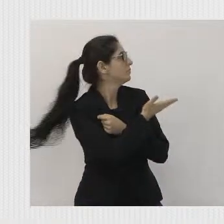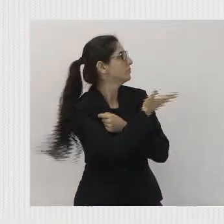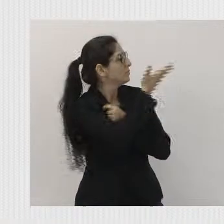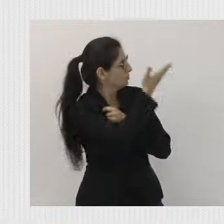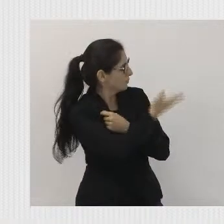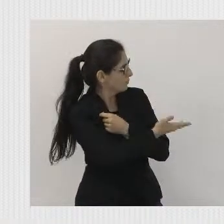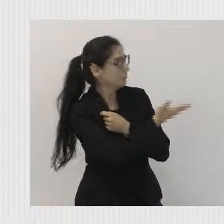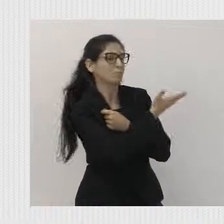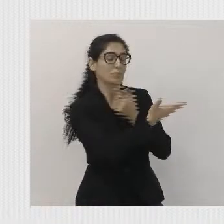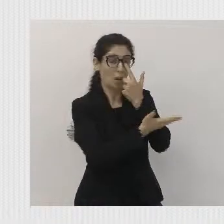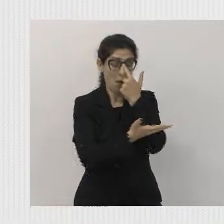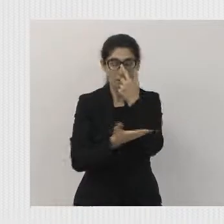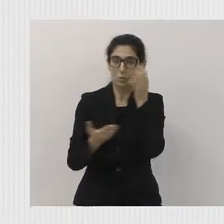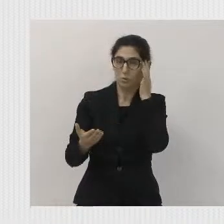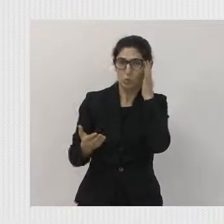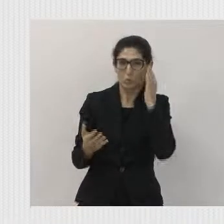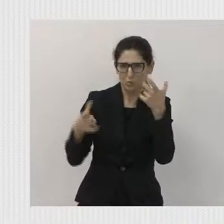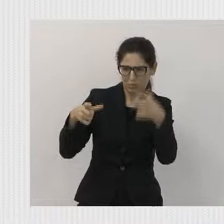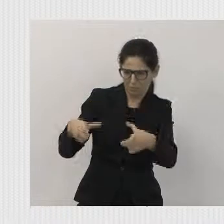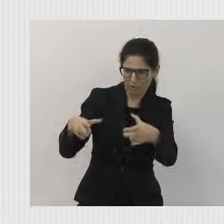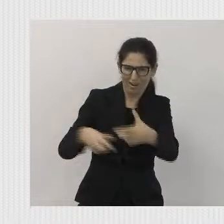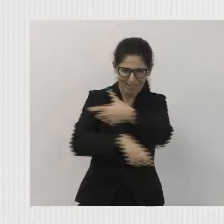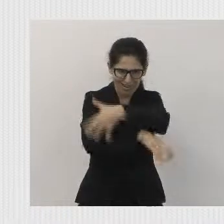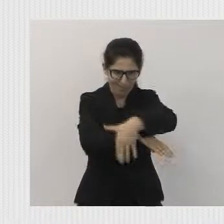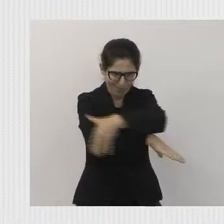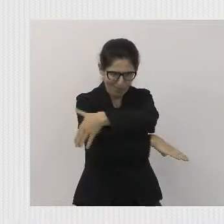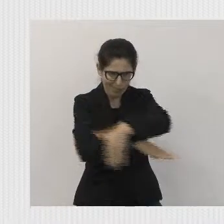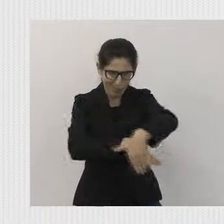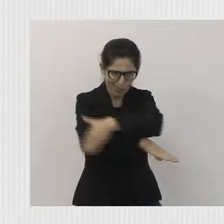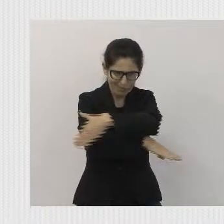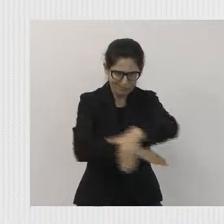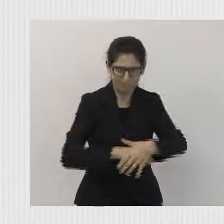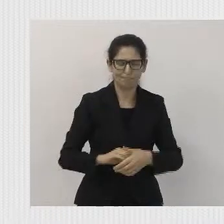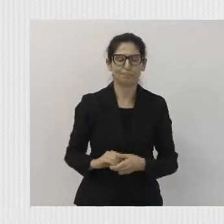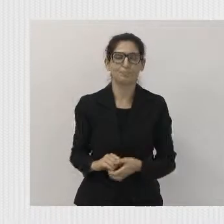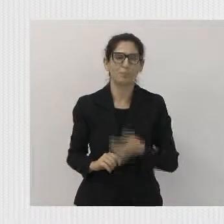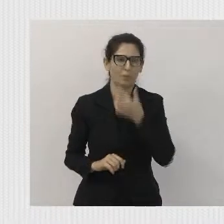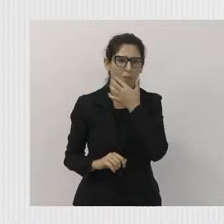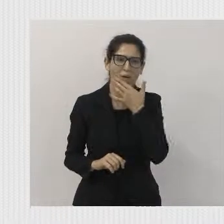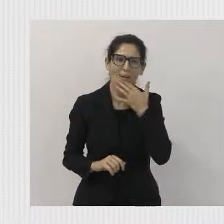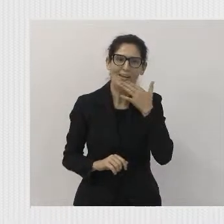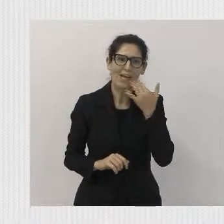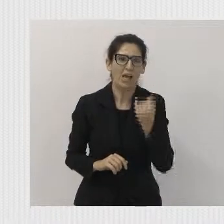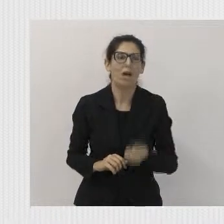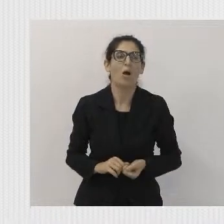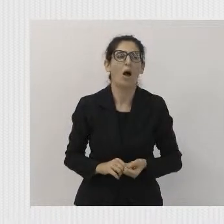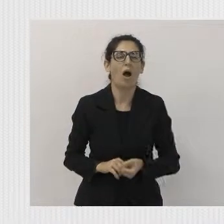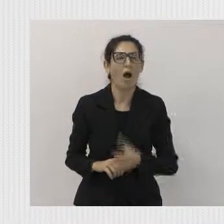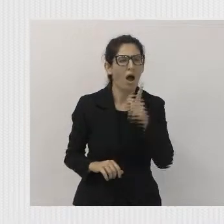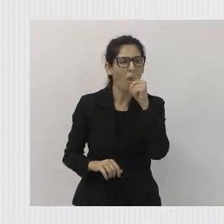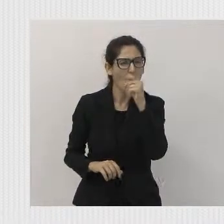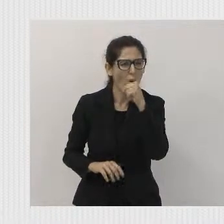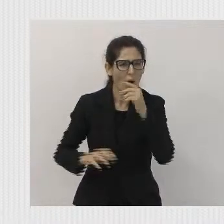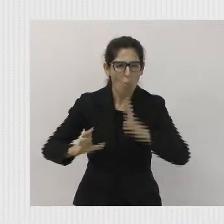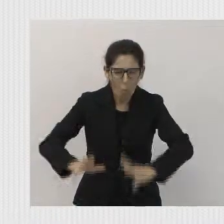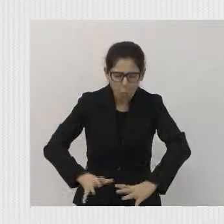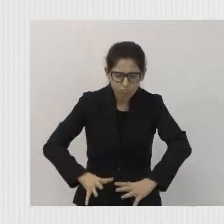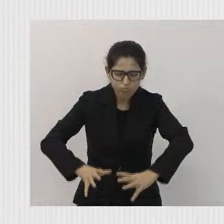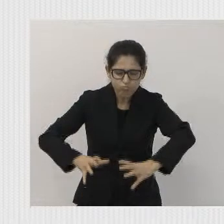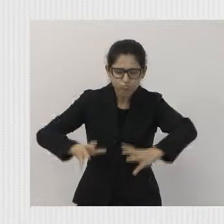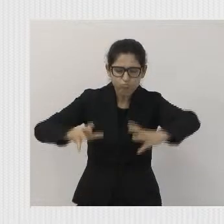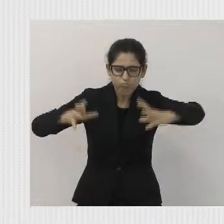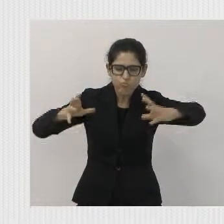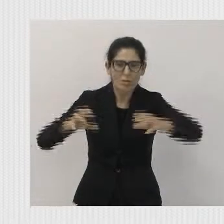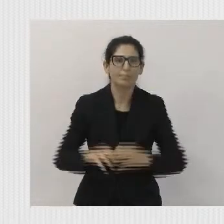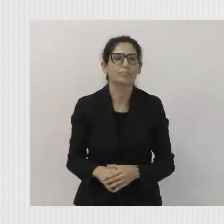Então aí é um lugar ali que era a rua Alzira Ferreira Luiz, água empoçada há uma década, então o